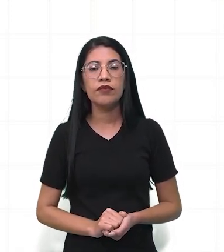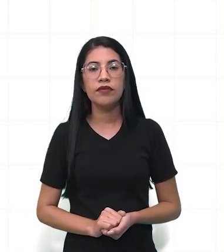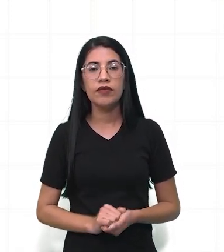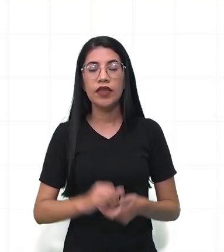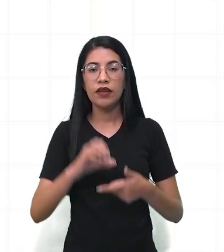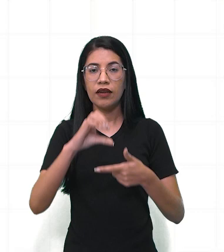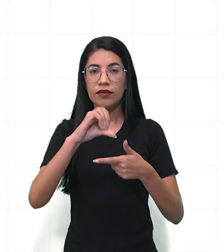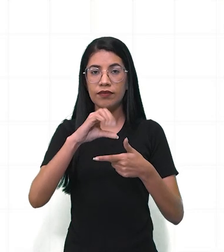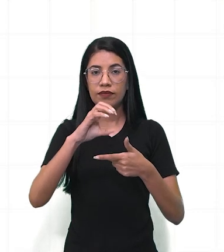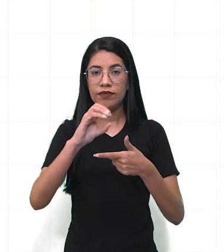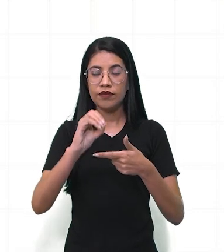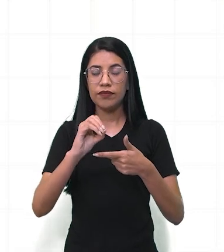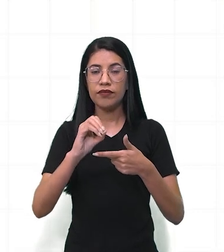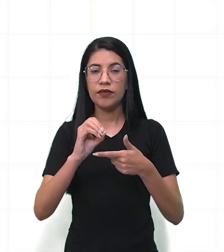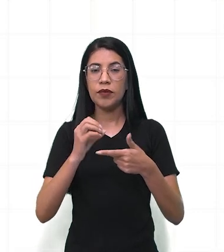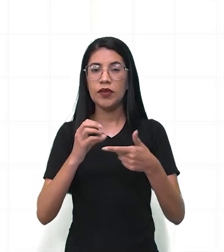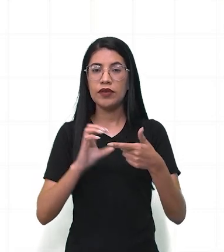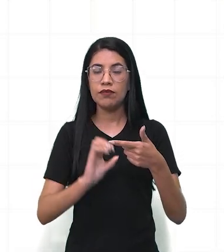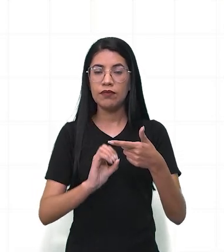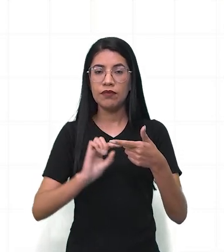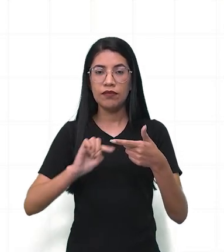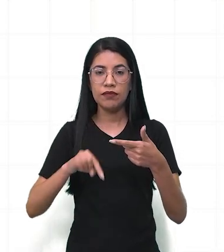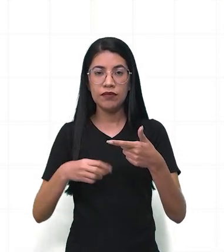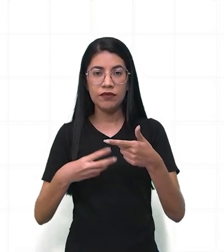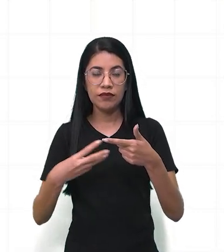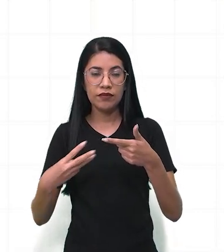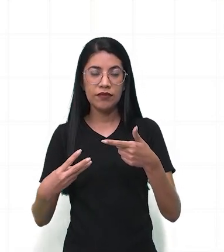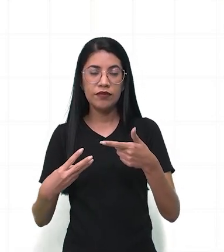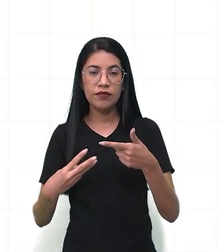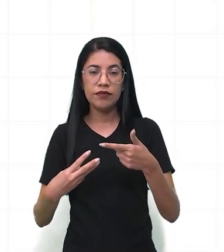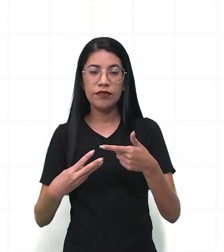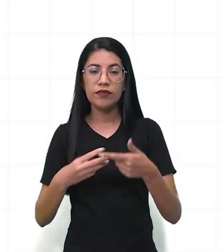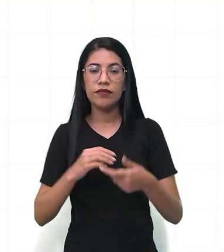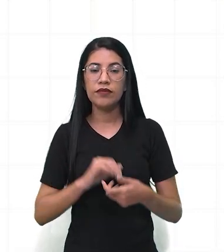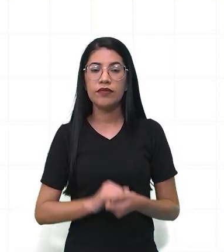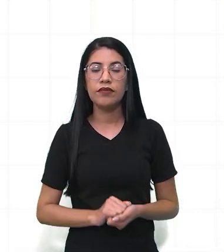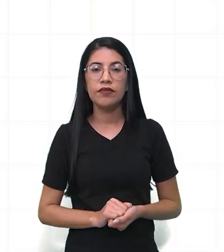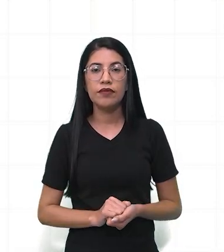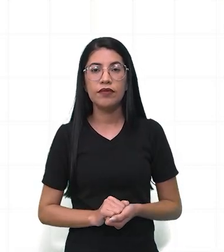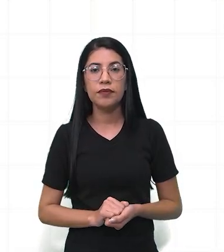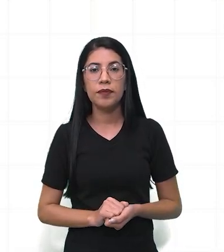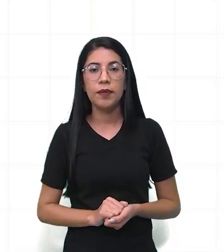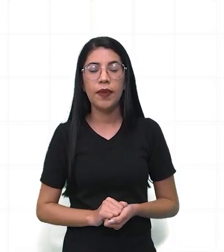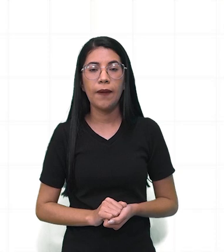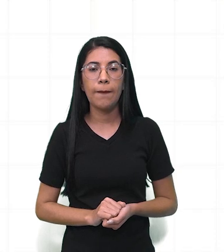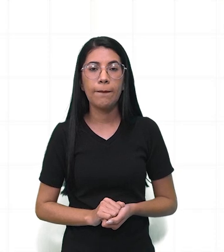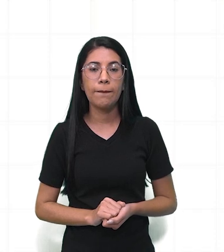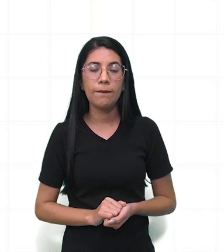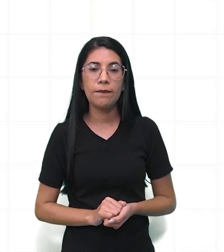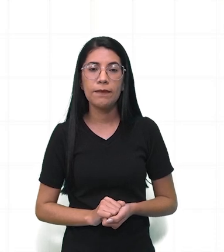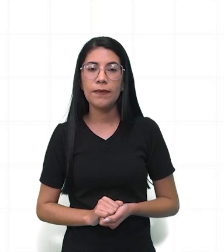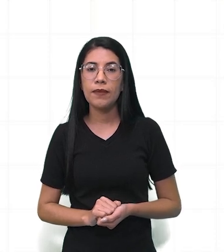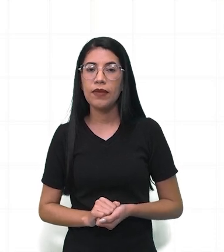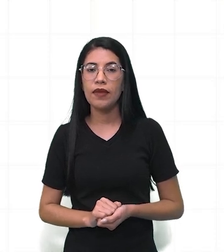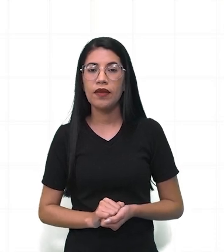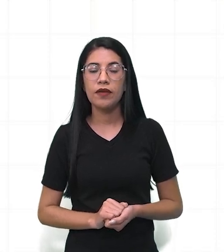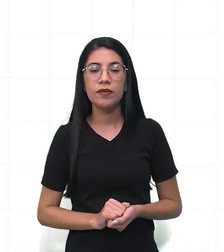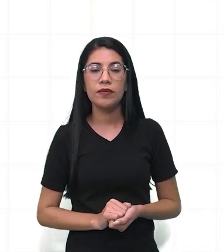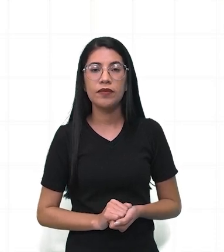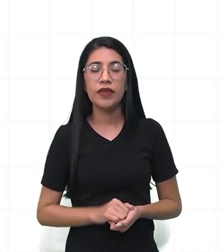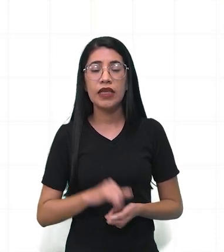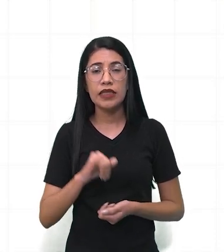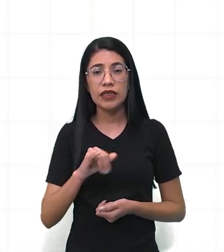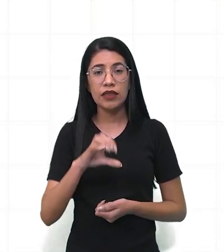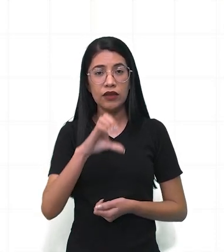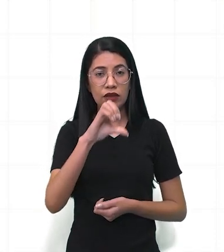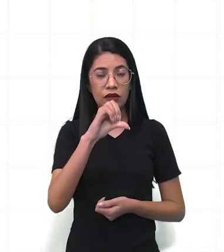0,3, nós vamos colocar aqui ao lado. Se fosse 9 dividido por 3, 9 dividido